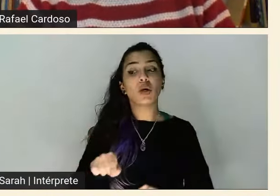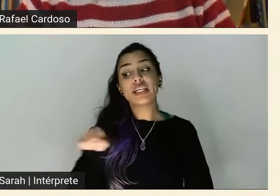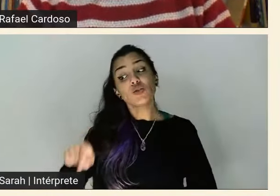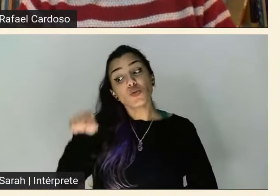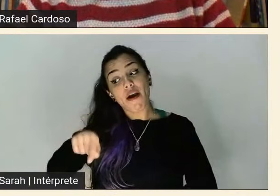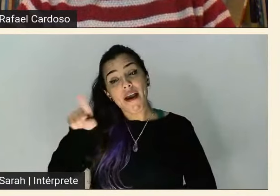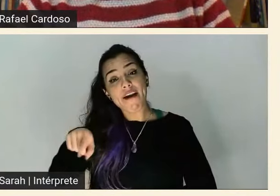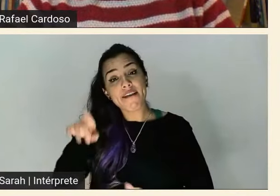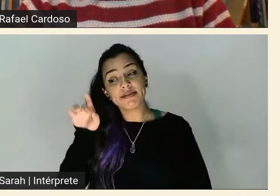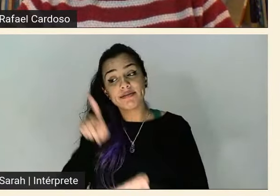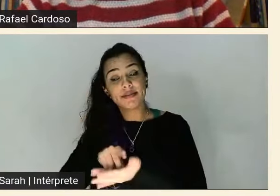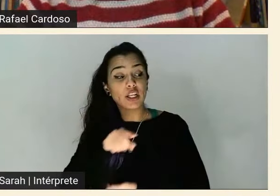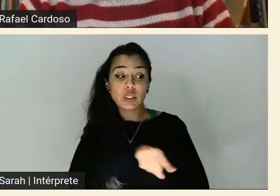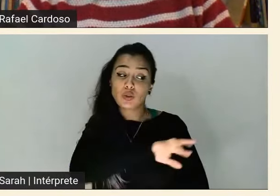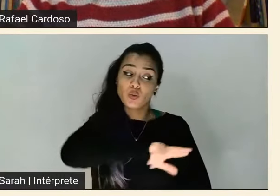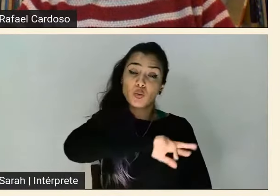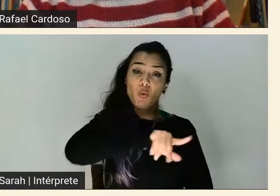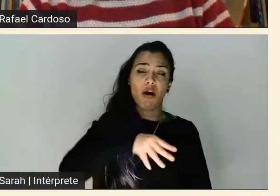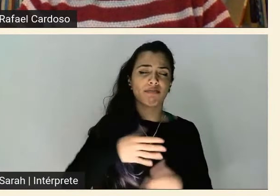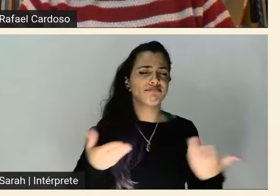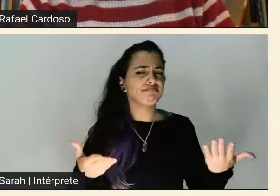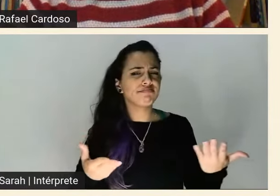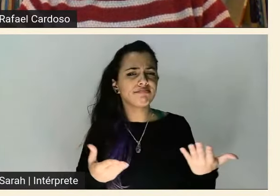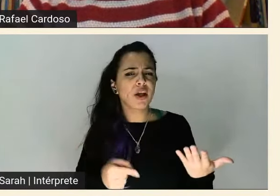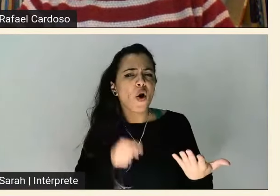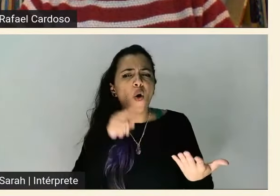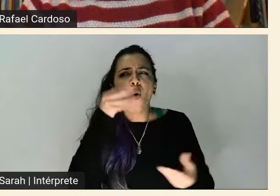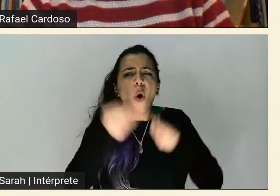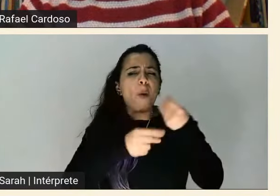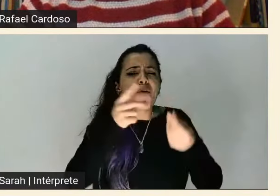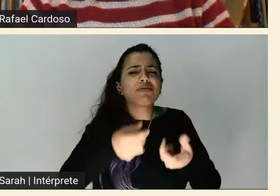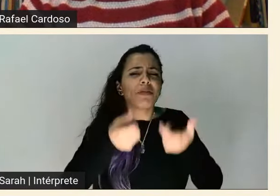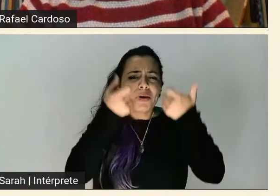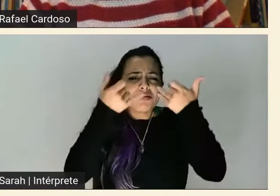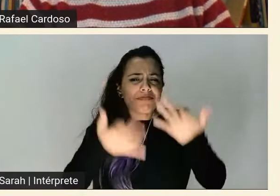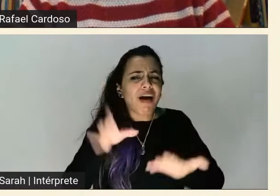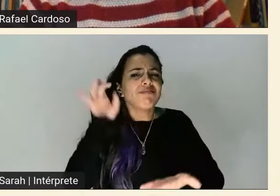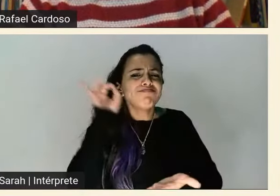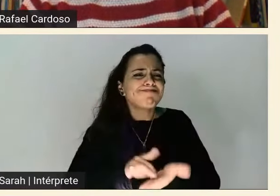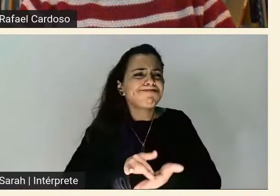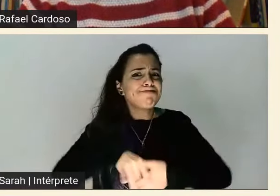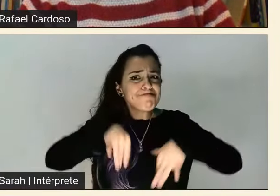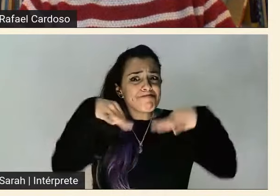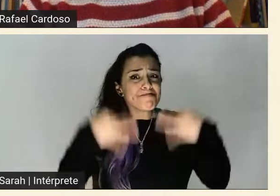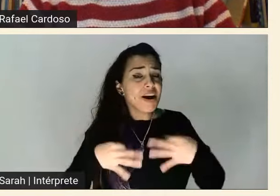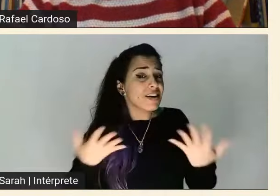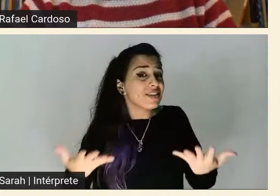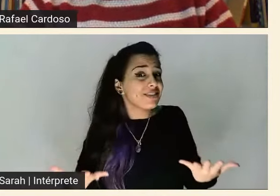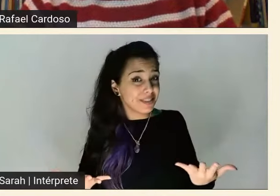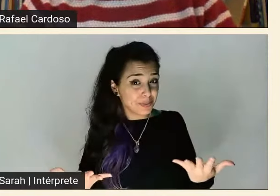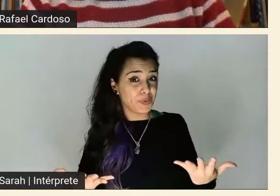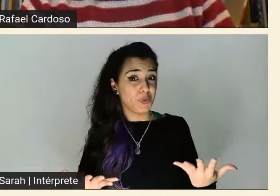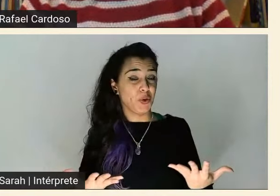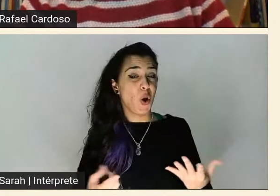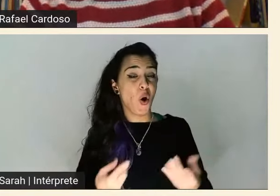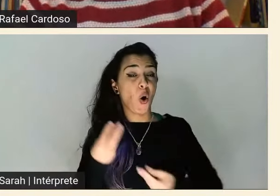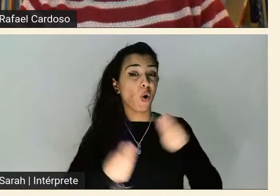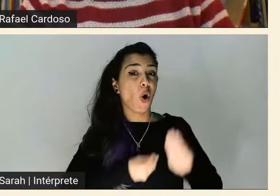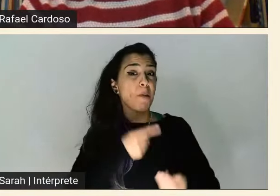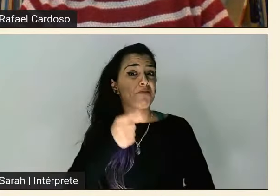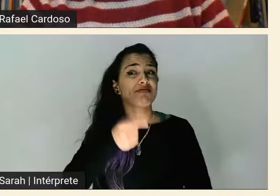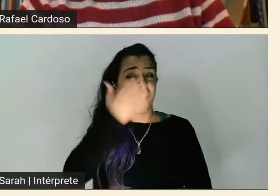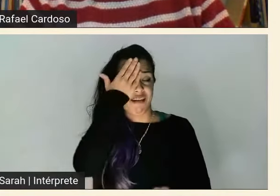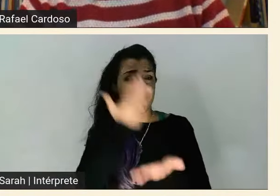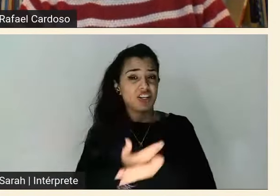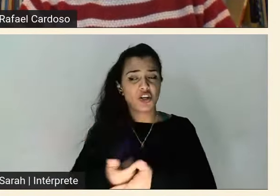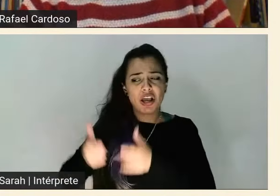outra. Por que razão, com que justificativa você pode afirmar que uma região é mais representativa